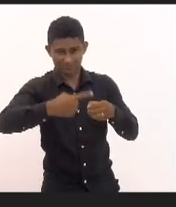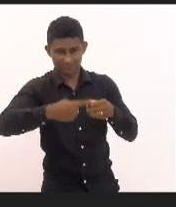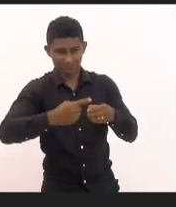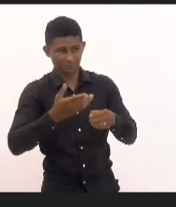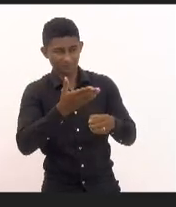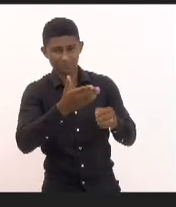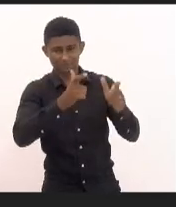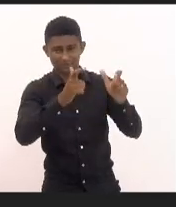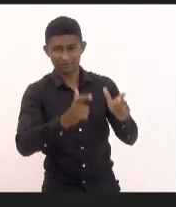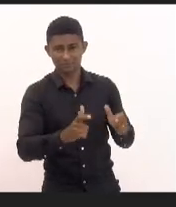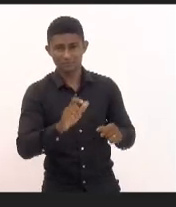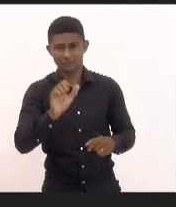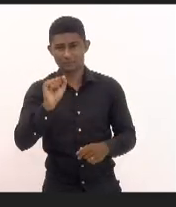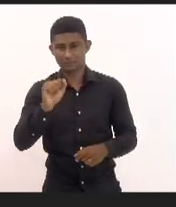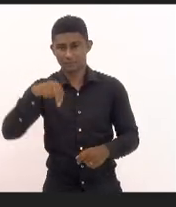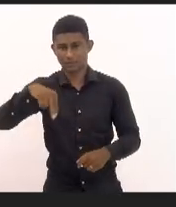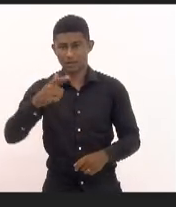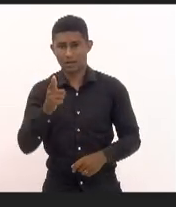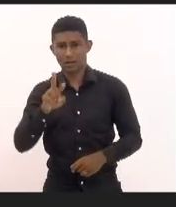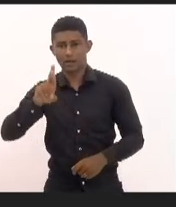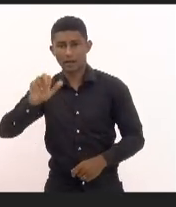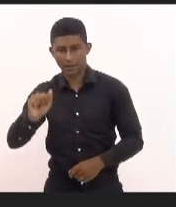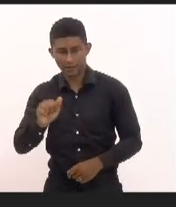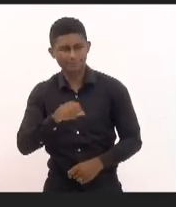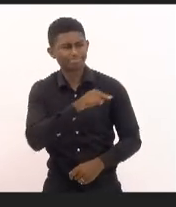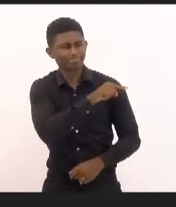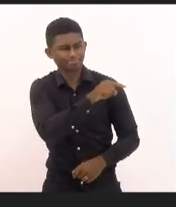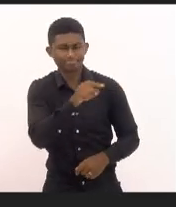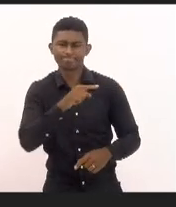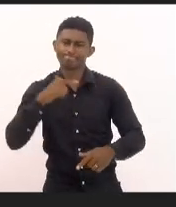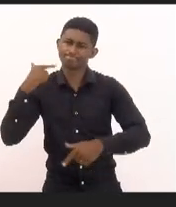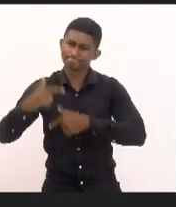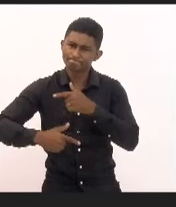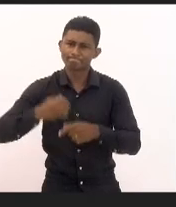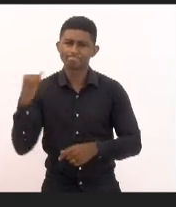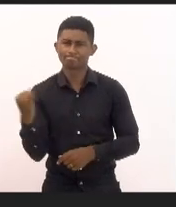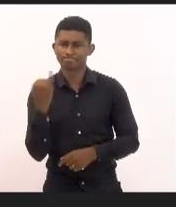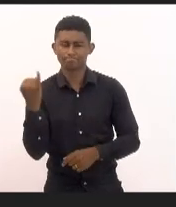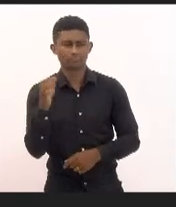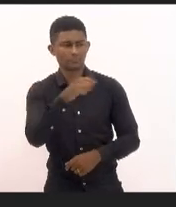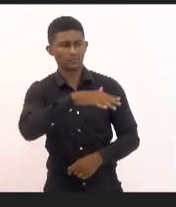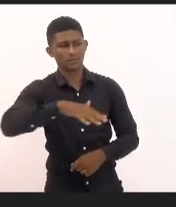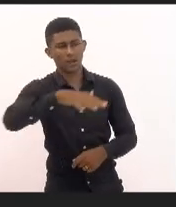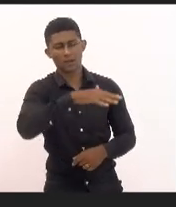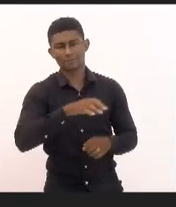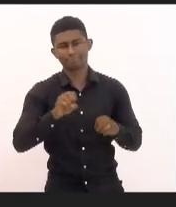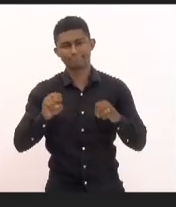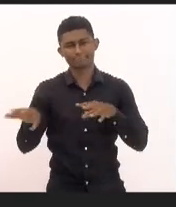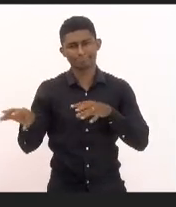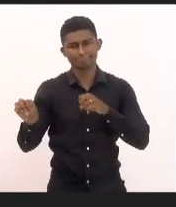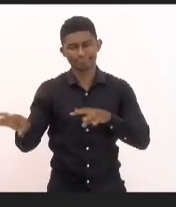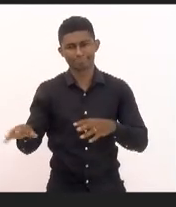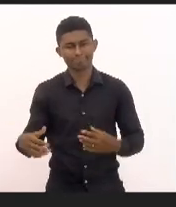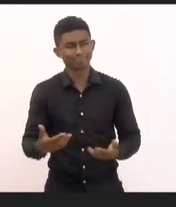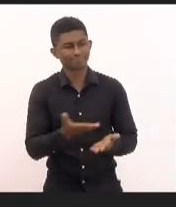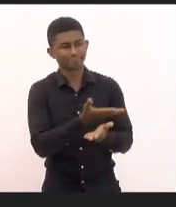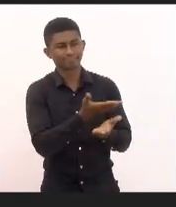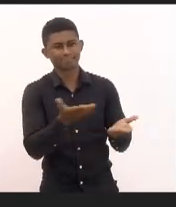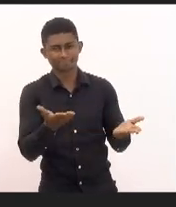fazendo um trabalho muito importante junto à educação, e aí eu saúdo os